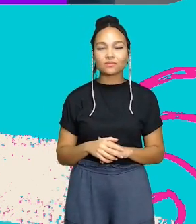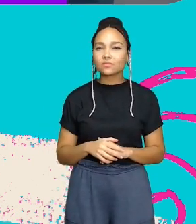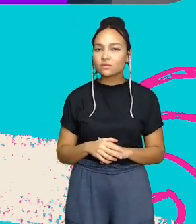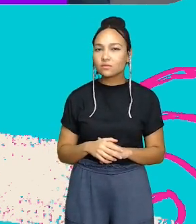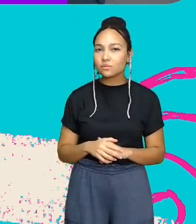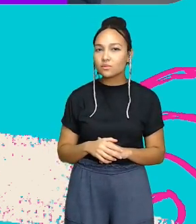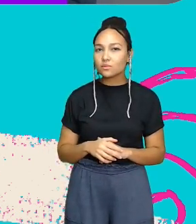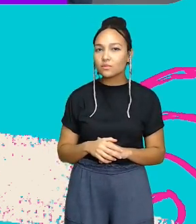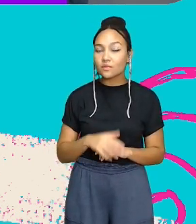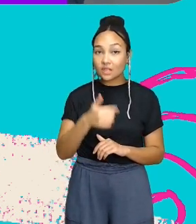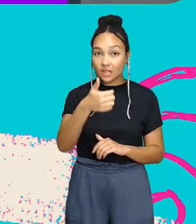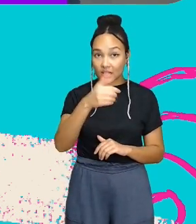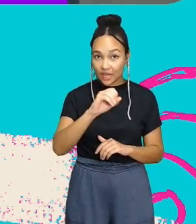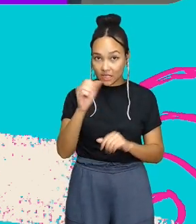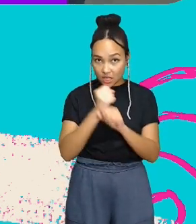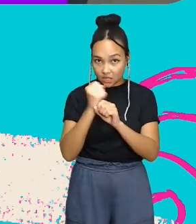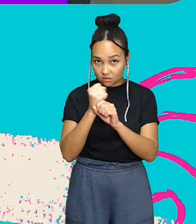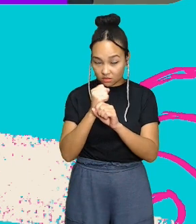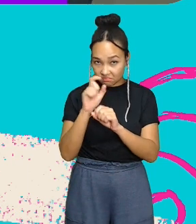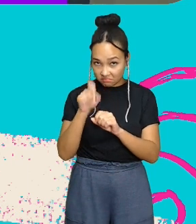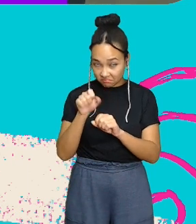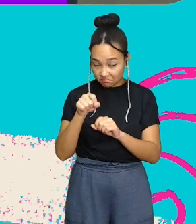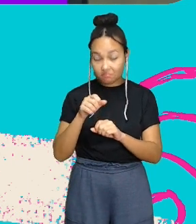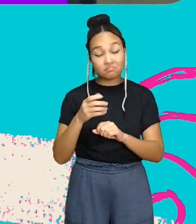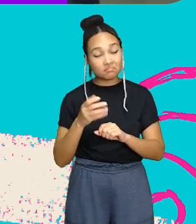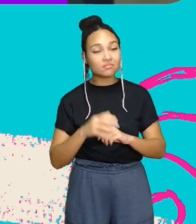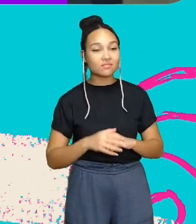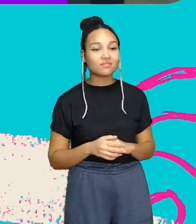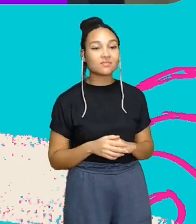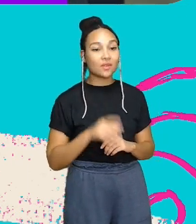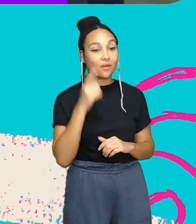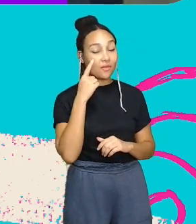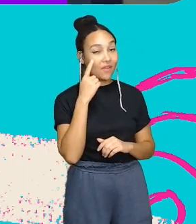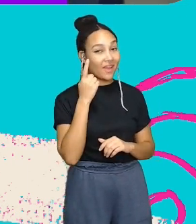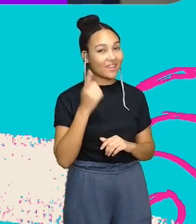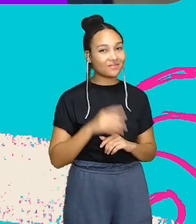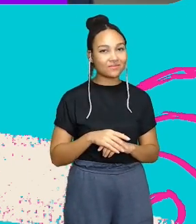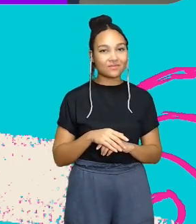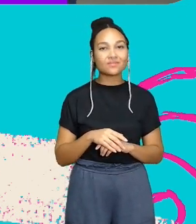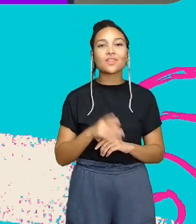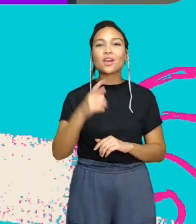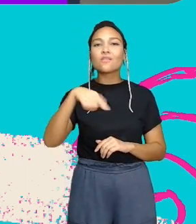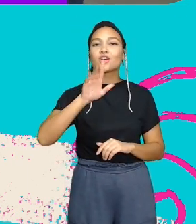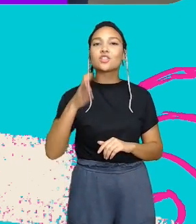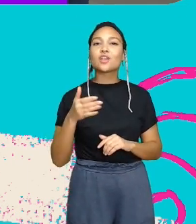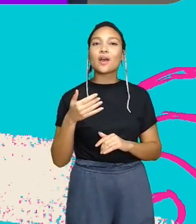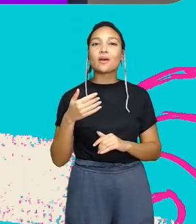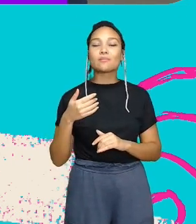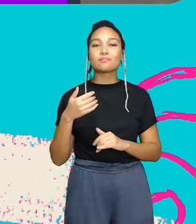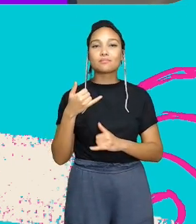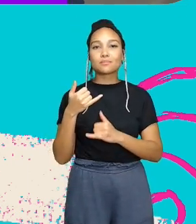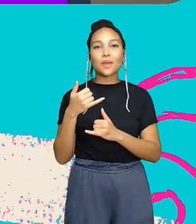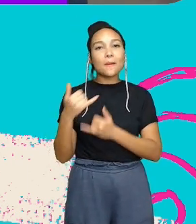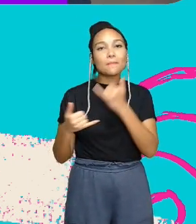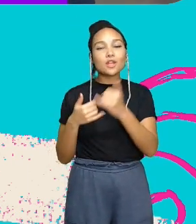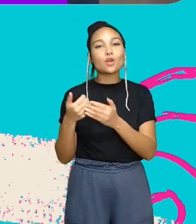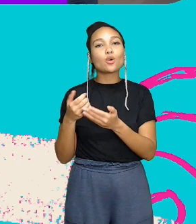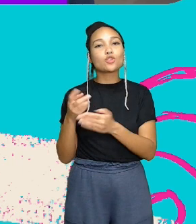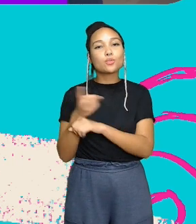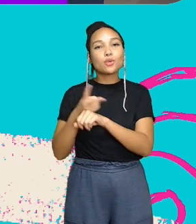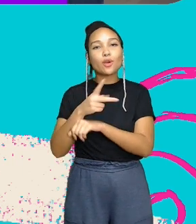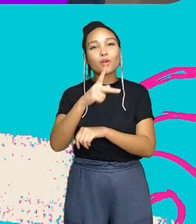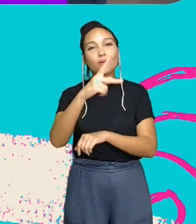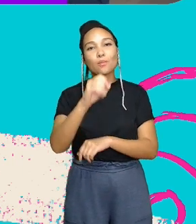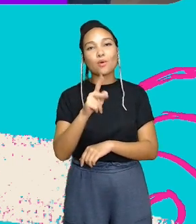10 anos? Vamos ver, hein, gente. Aí, vocês podem... Alguém aqui já brincou procurando Pokémon, alguns anos atrás? Entrou